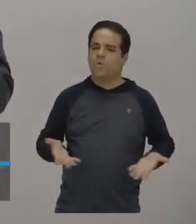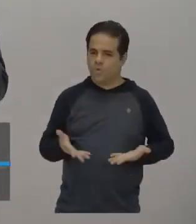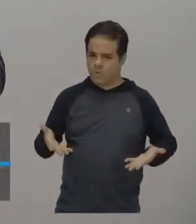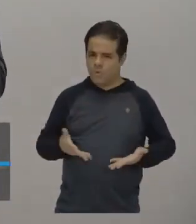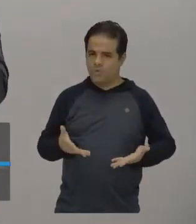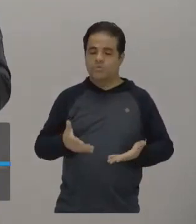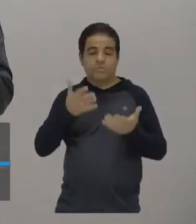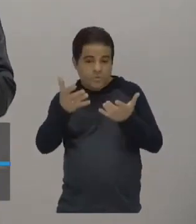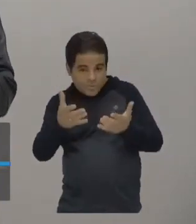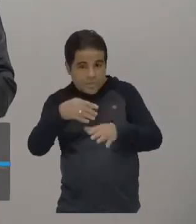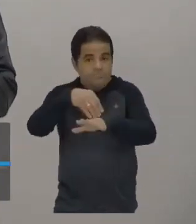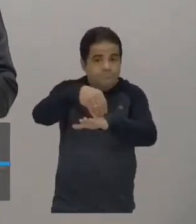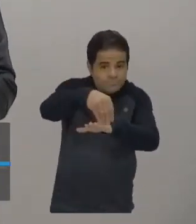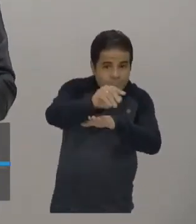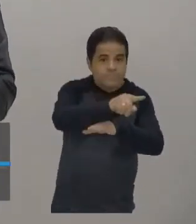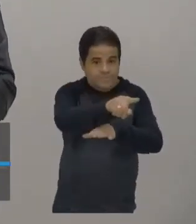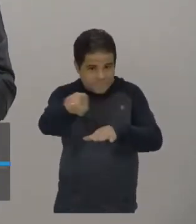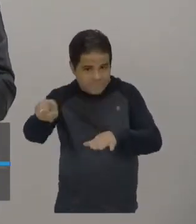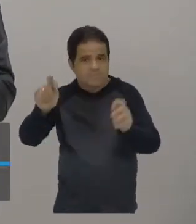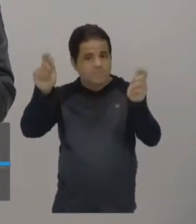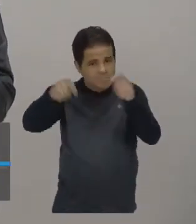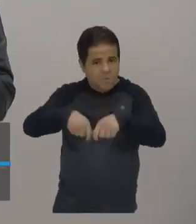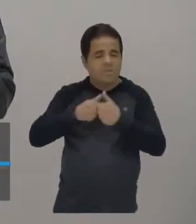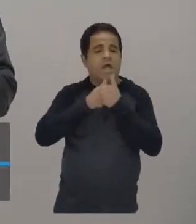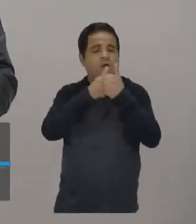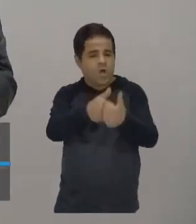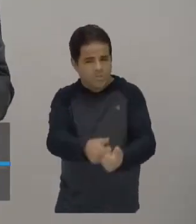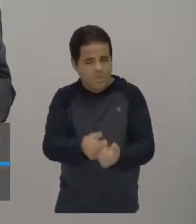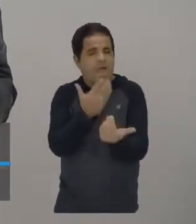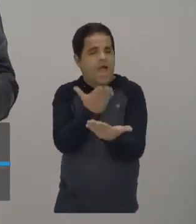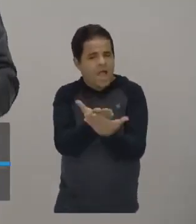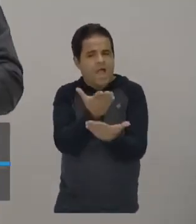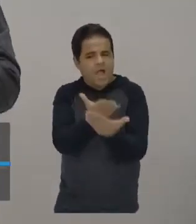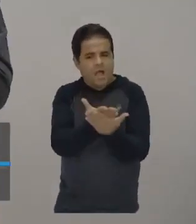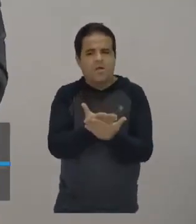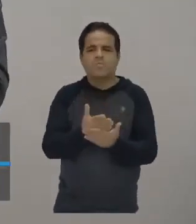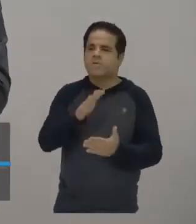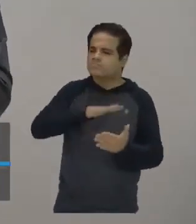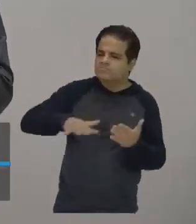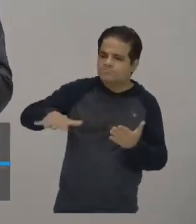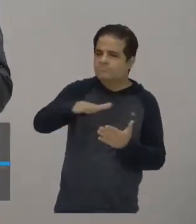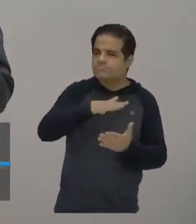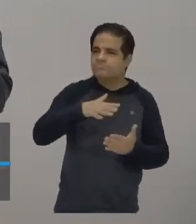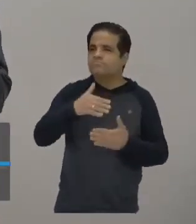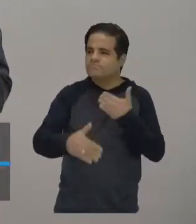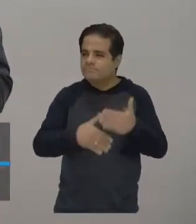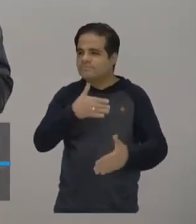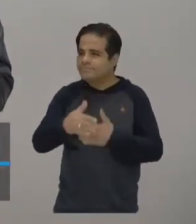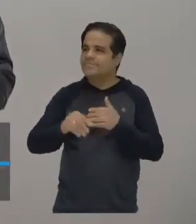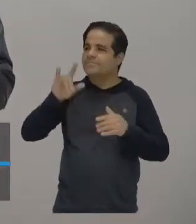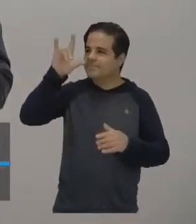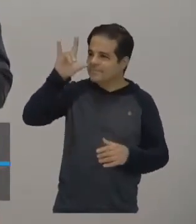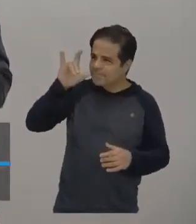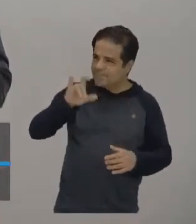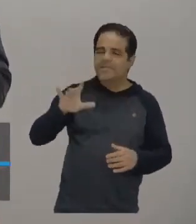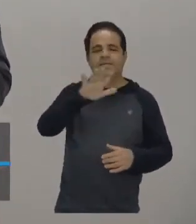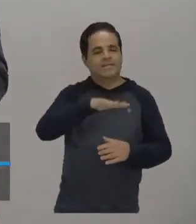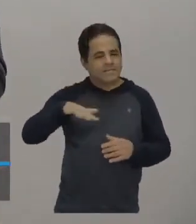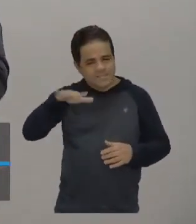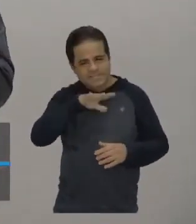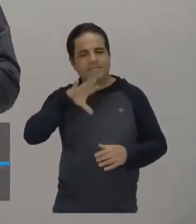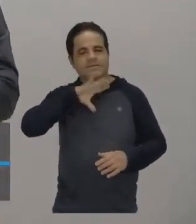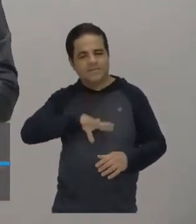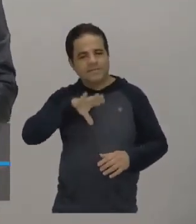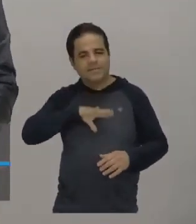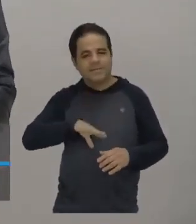e quero lembrar vocês também que vocês podem acompanhar lá as nossas aulas, novidades, estúdio novo, lá no nosso Instagram, Língua Portuguesa,